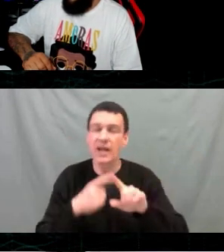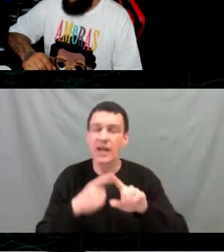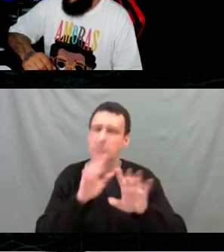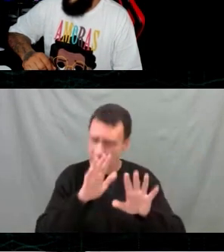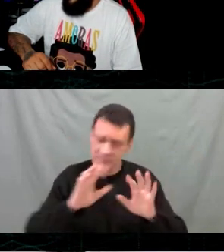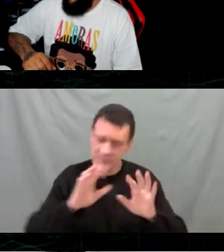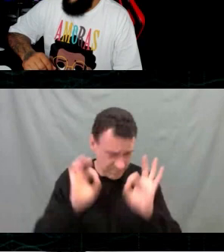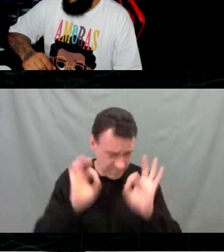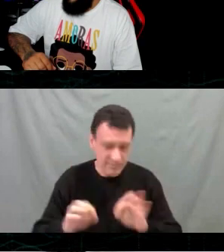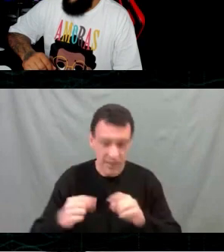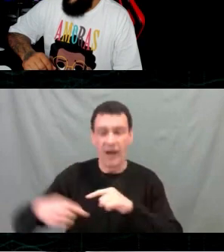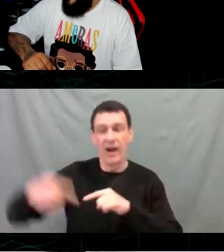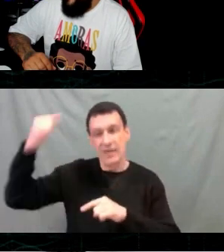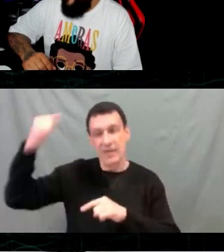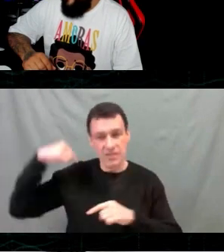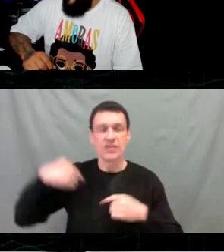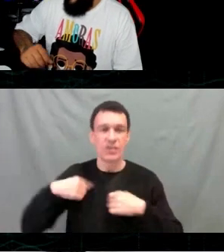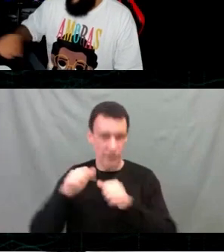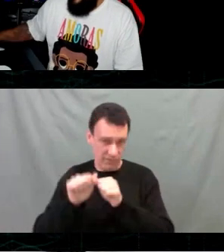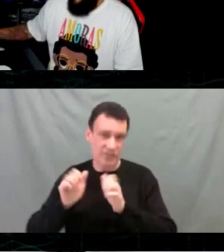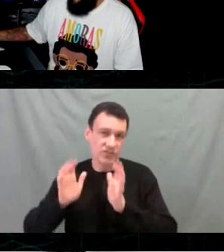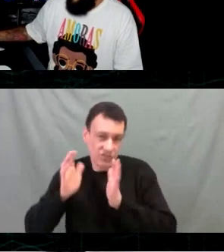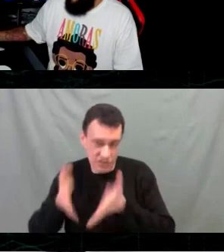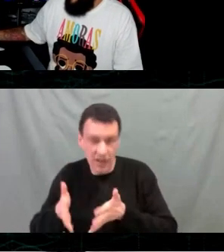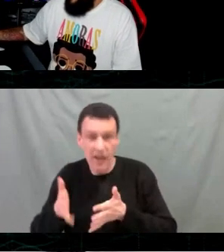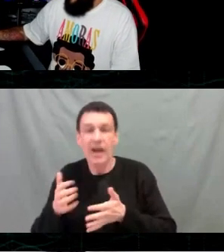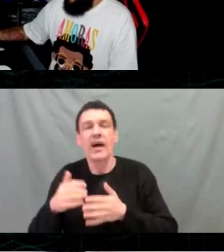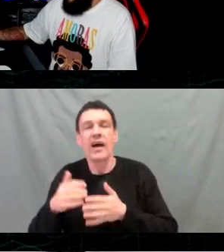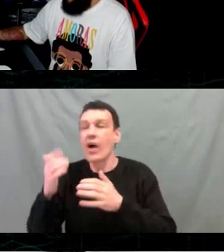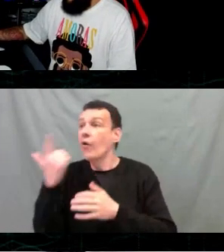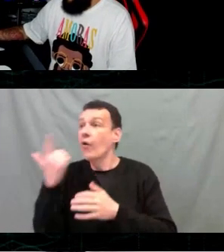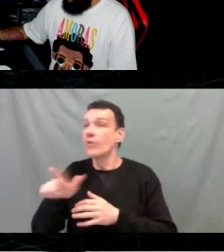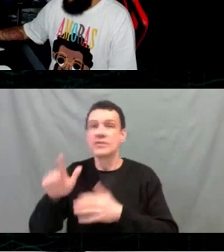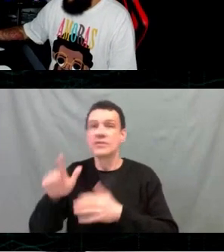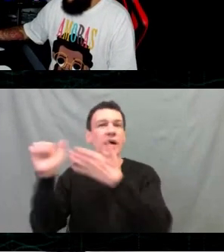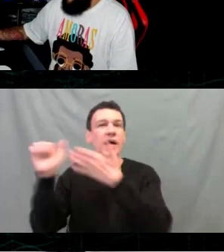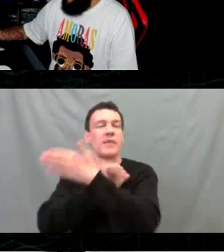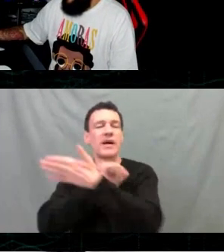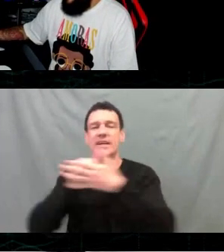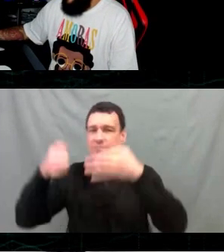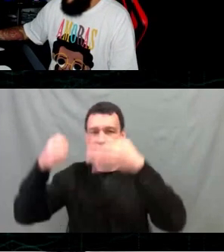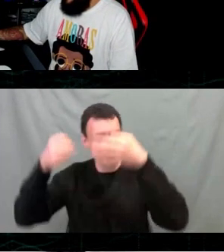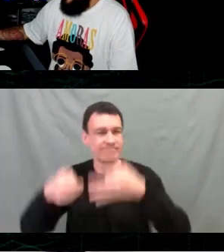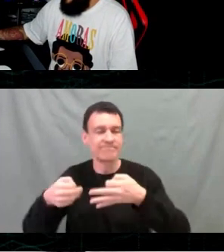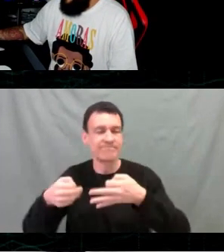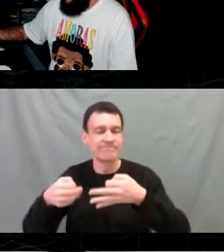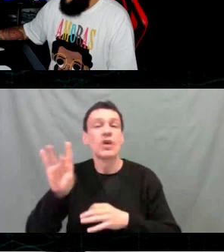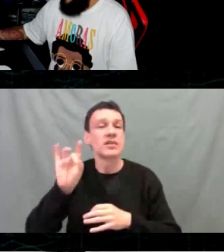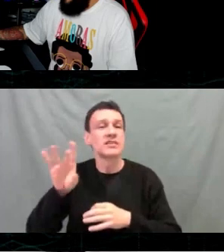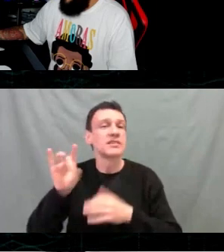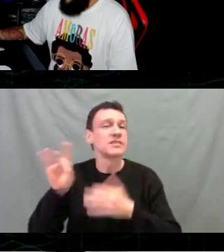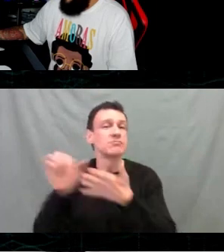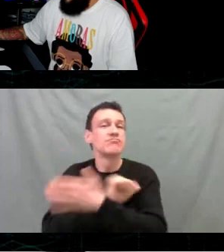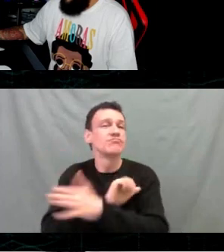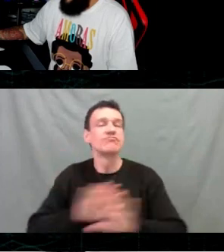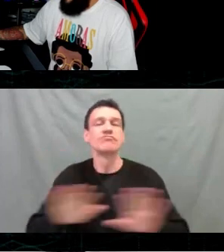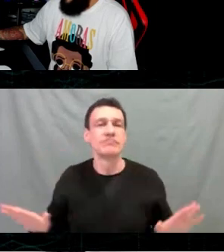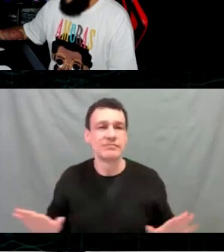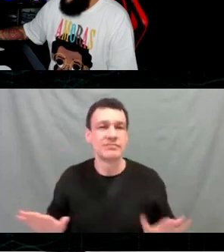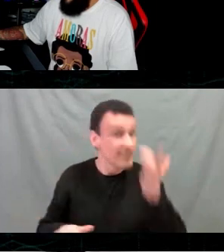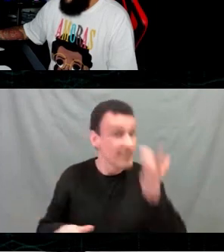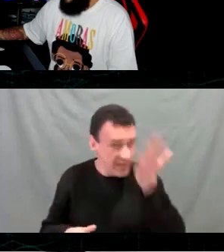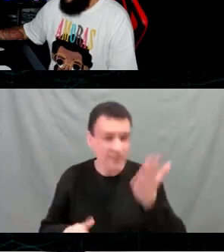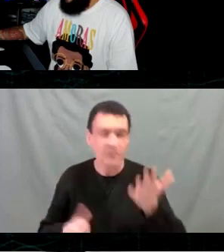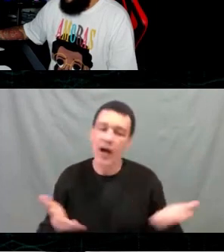exemplo anterior ou de ele funcionou e no final do teste o executou com peça aqui é só para deixar claro